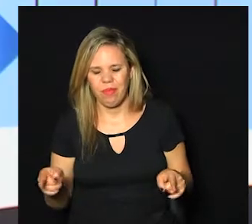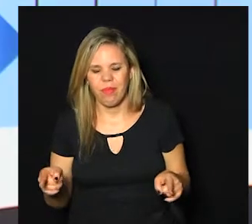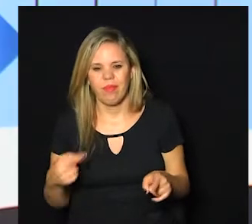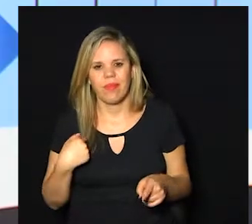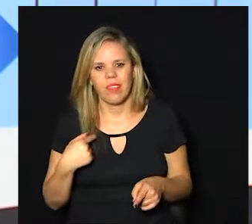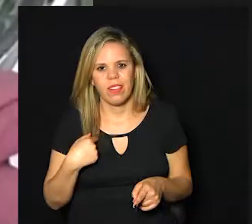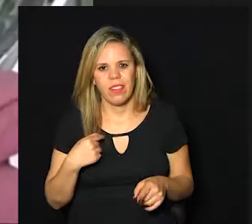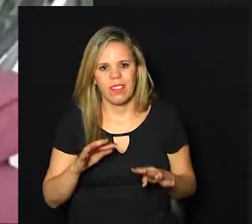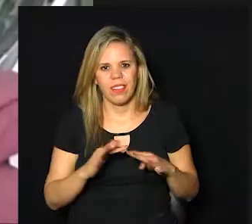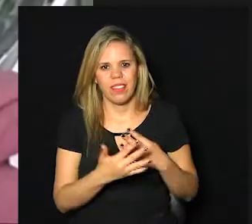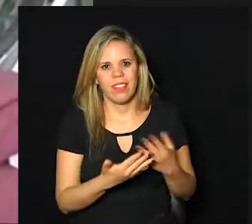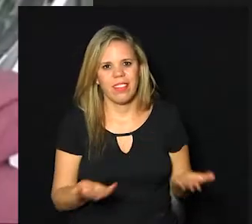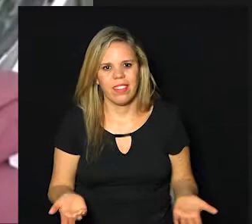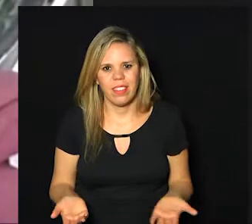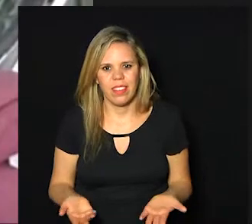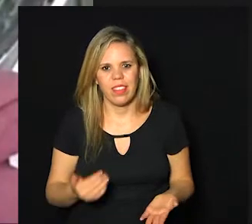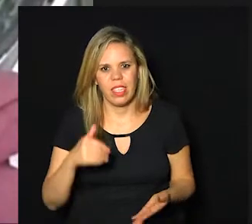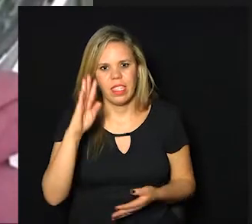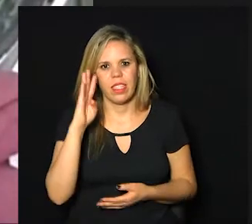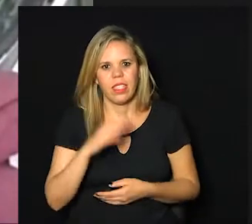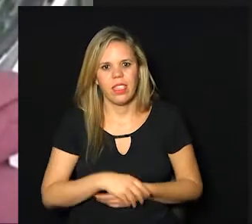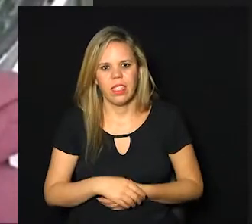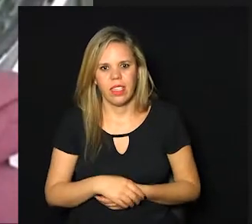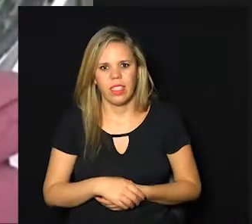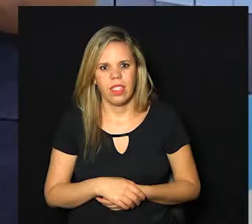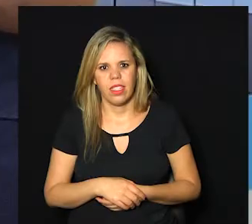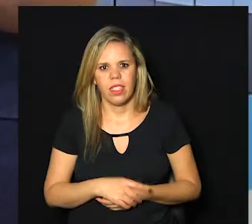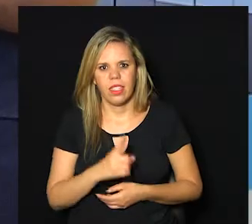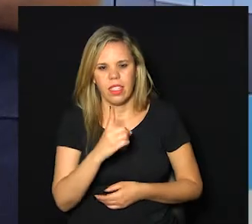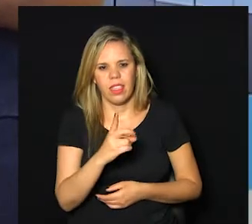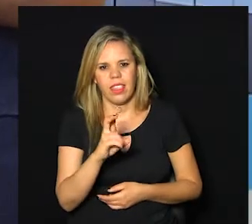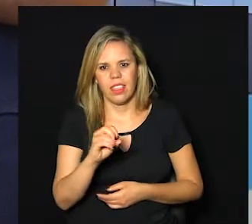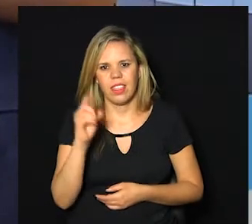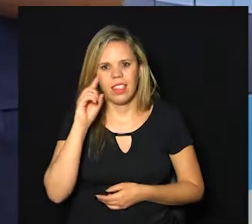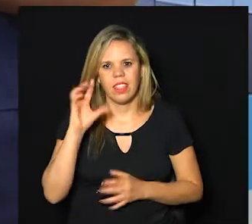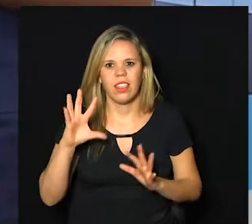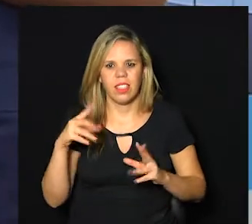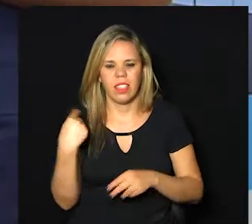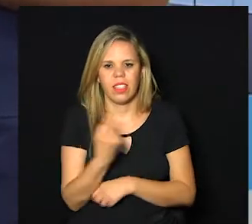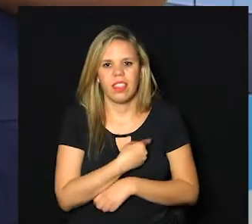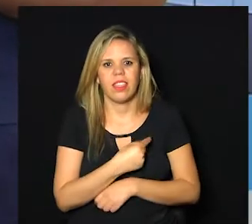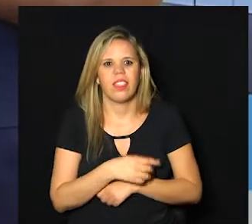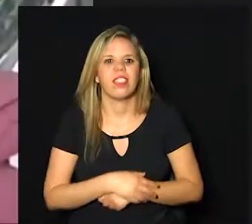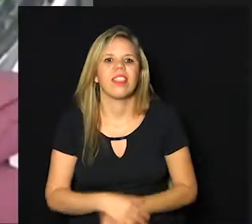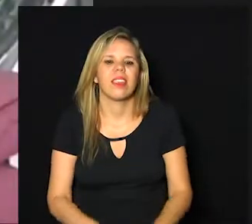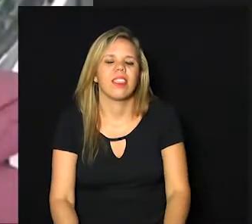Eu estou de quarentena faz quase 150 Todos dias. Nós, né? Então,